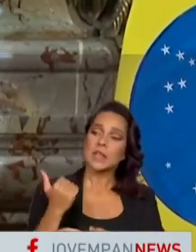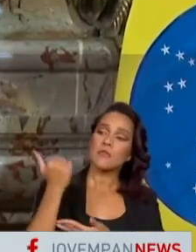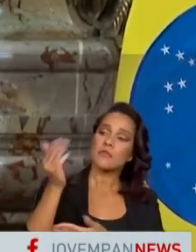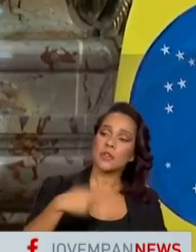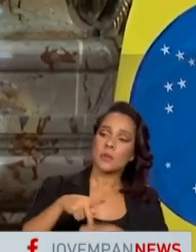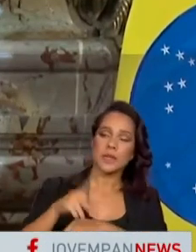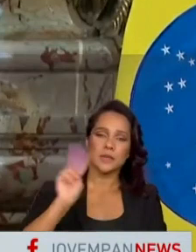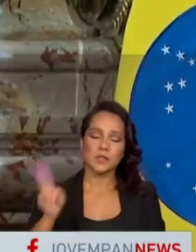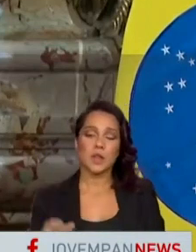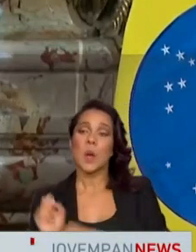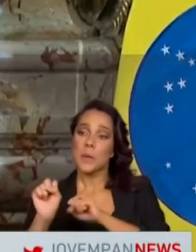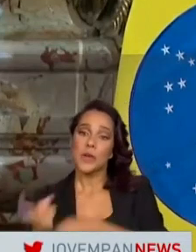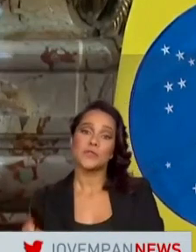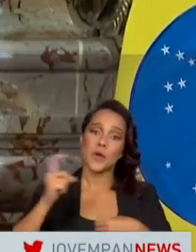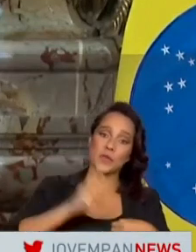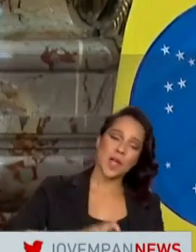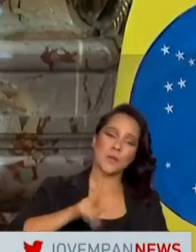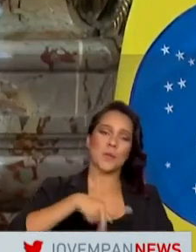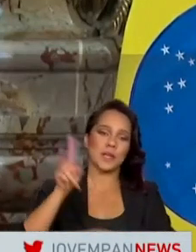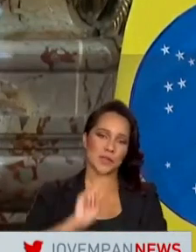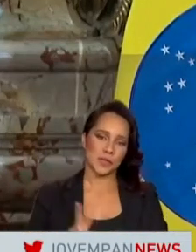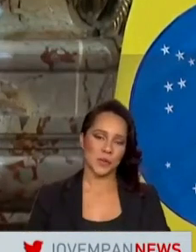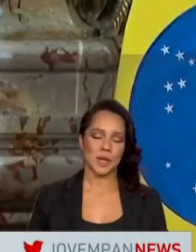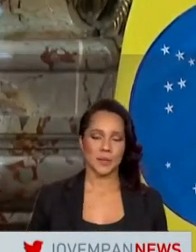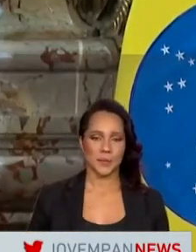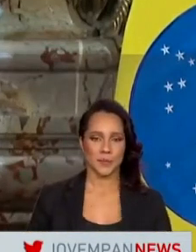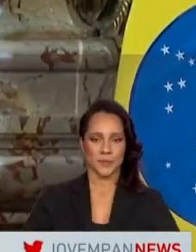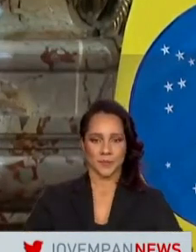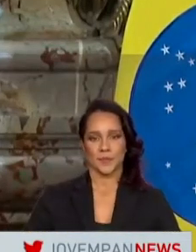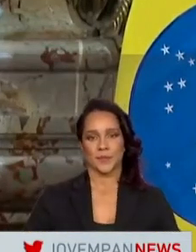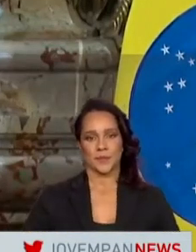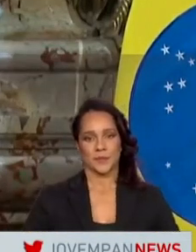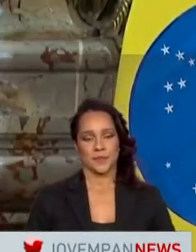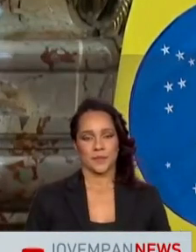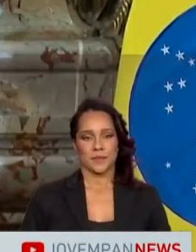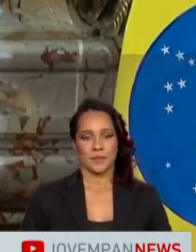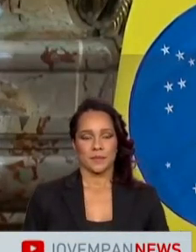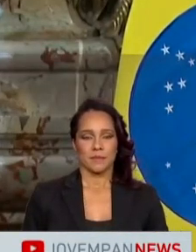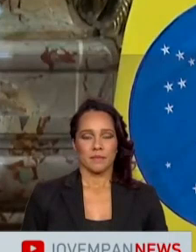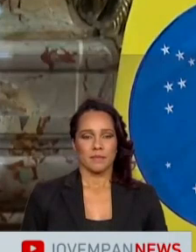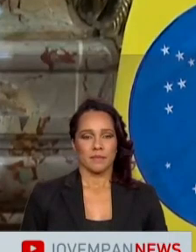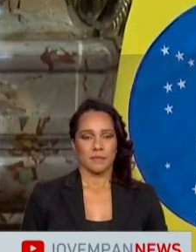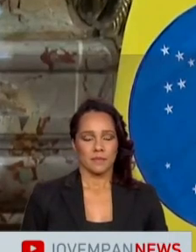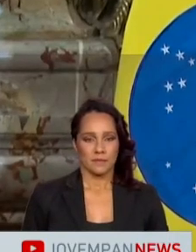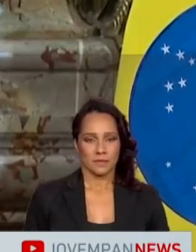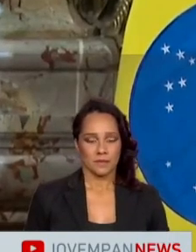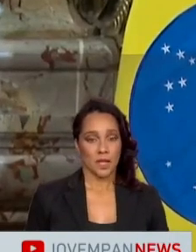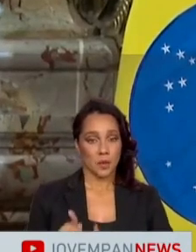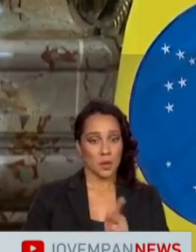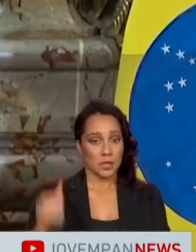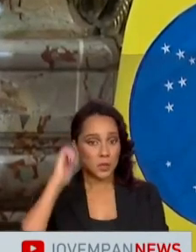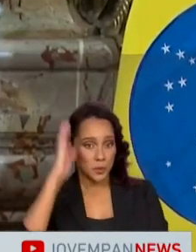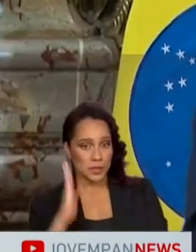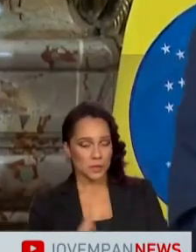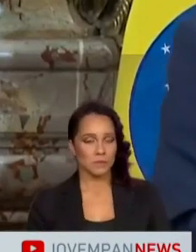da Venezuela possa voltar para a Venezuela. E o povo venezuelano que está fora de Venezuela pueda volver. E o povo